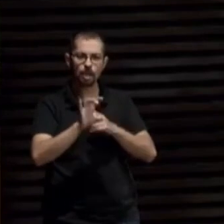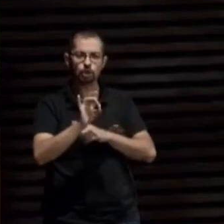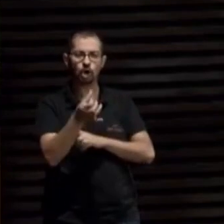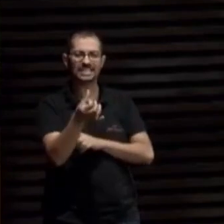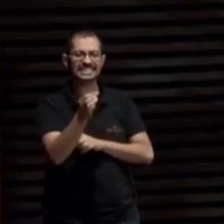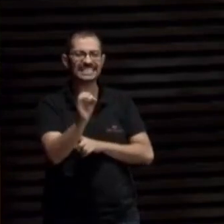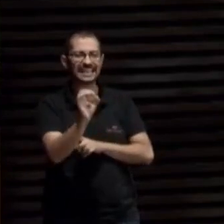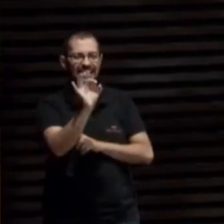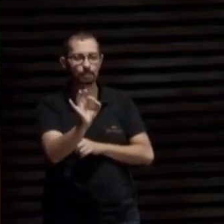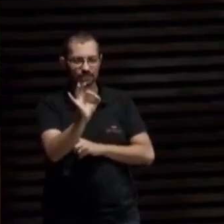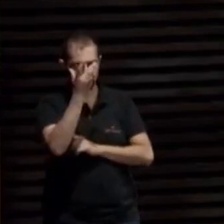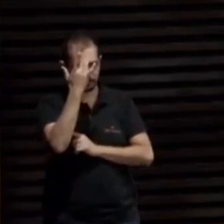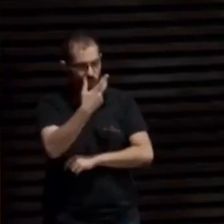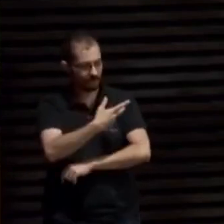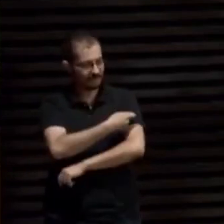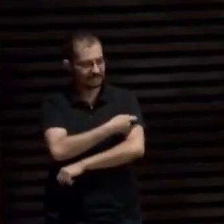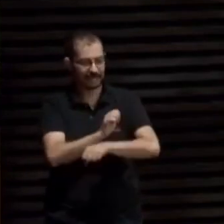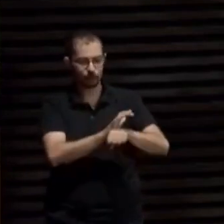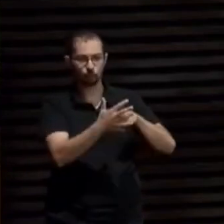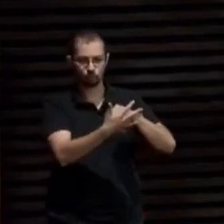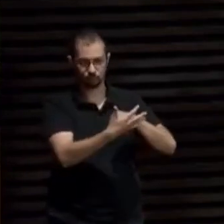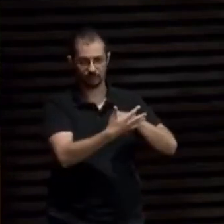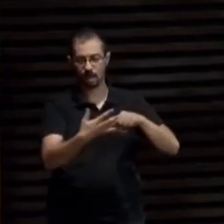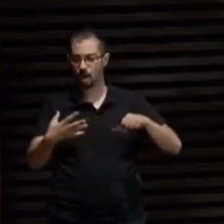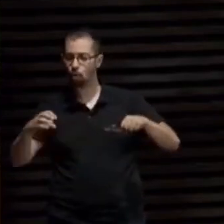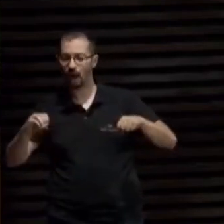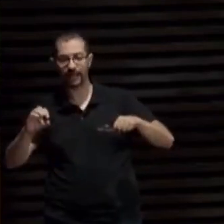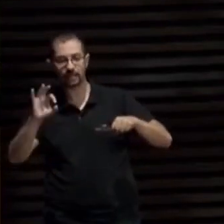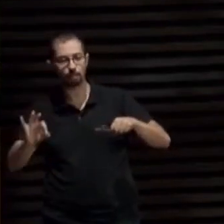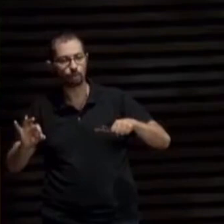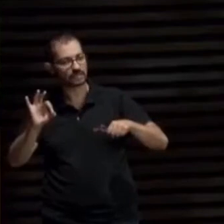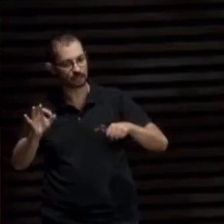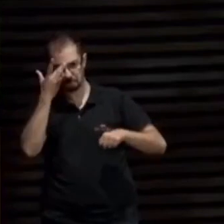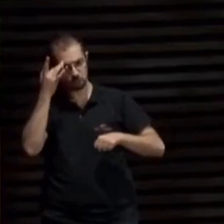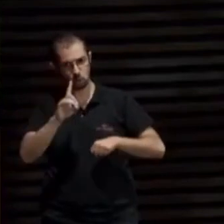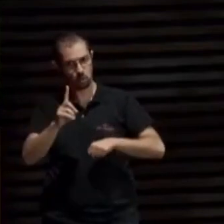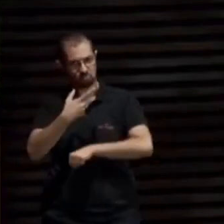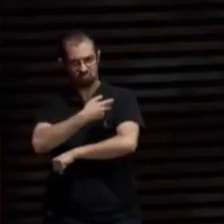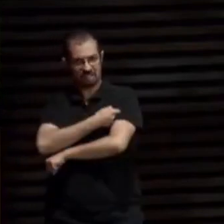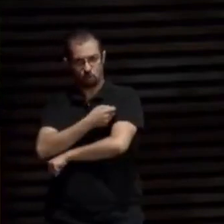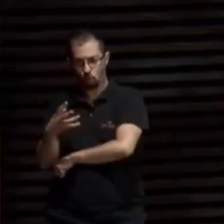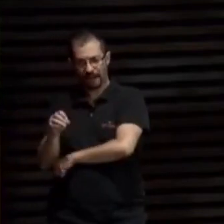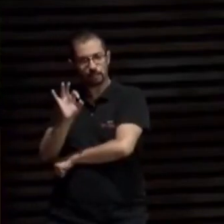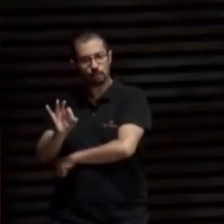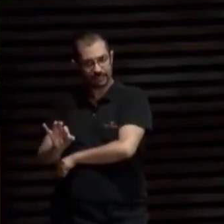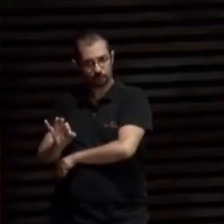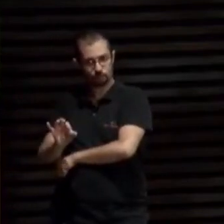vacinaram, 40% estão se debatendo, o governo quer impor de qualquer jeito, mas